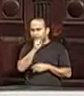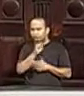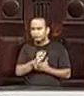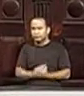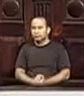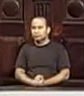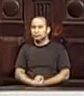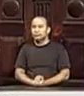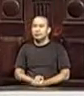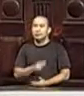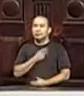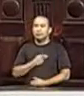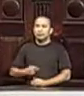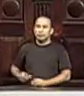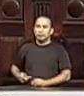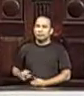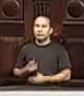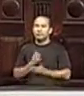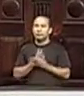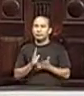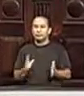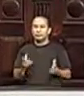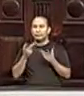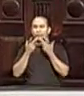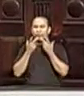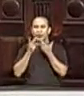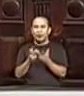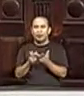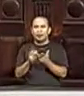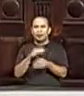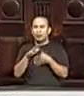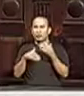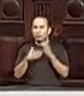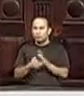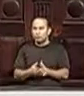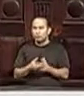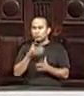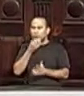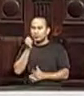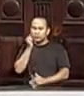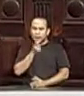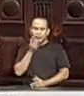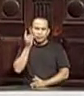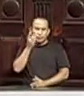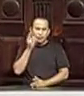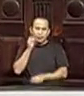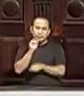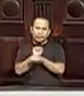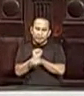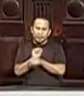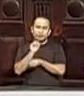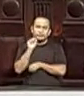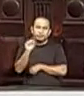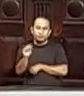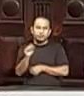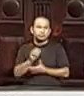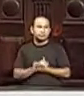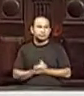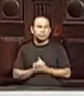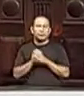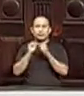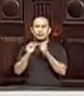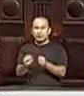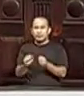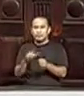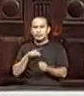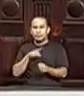possível. Então, senhor presidente, para concluir, dizer a todos os senhores e senhoras deputados, esperamos que ainda até o final do ano